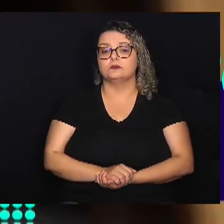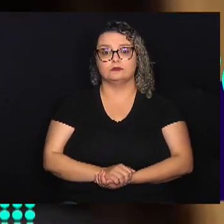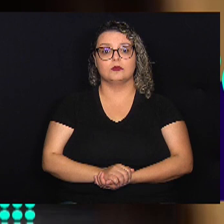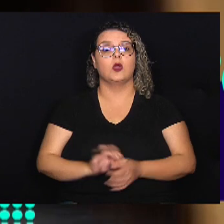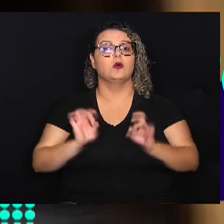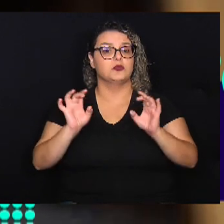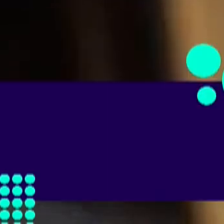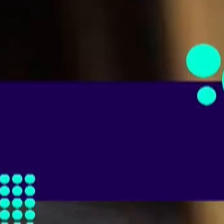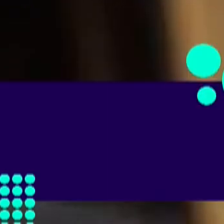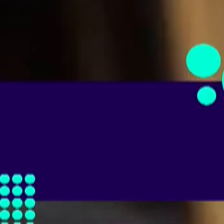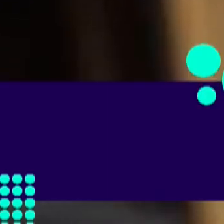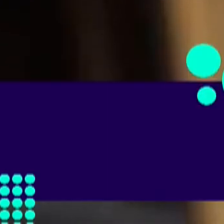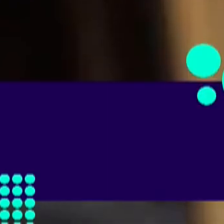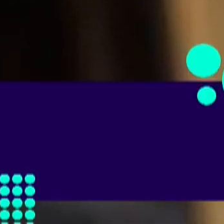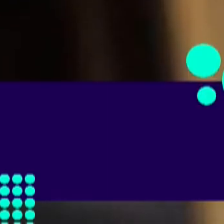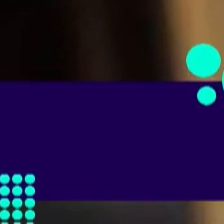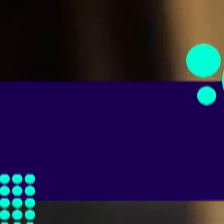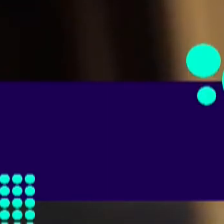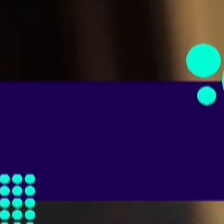Pedro.